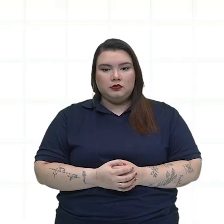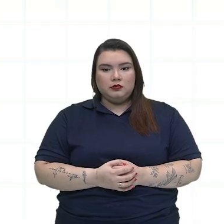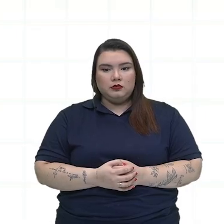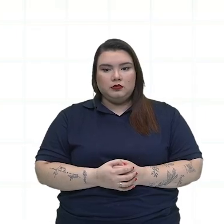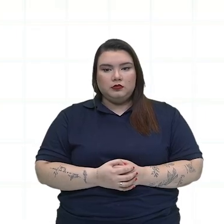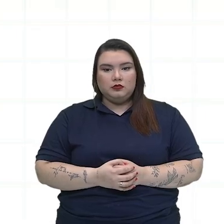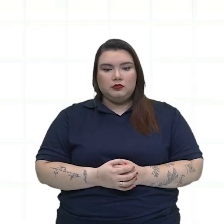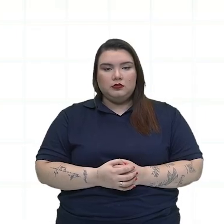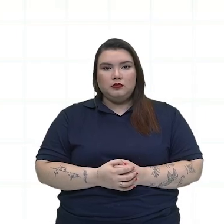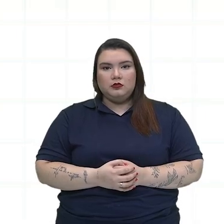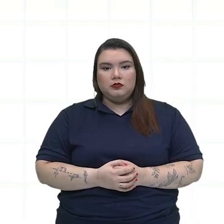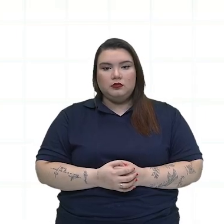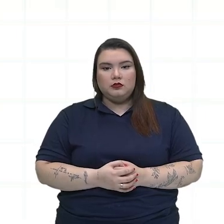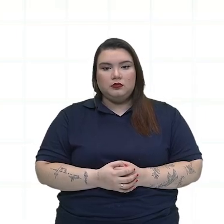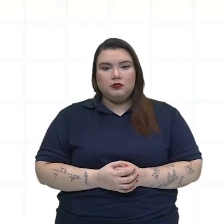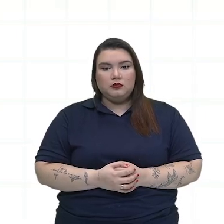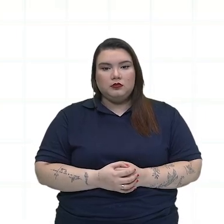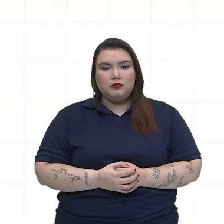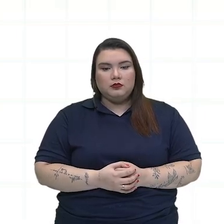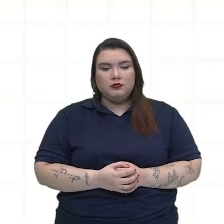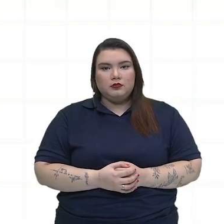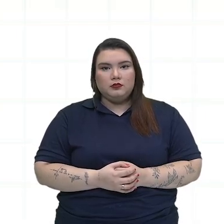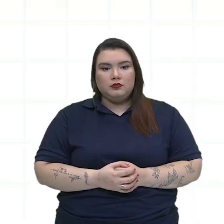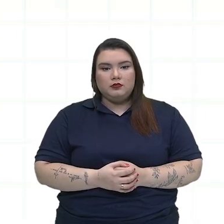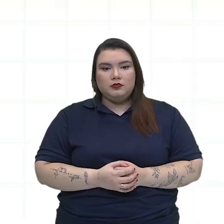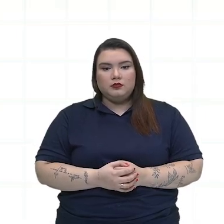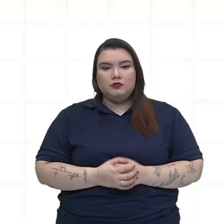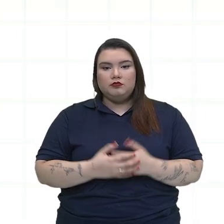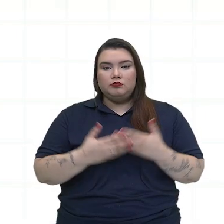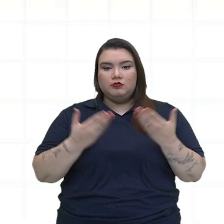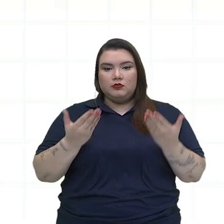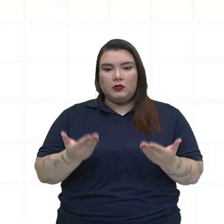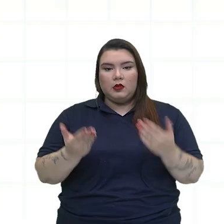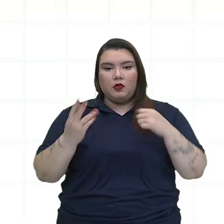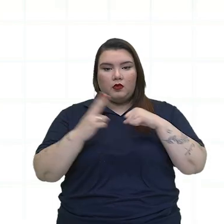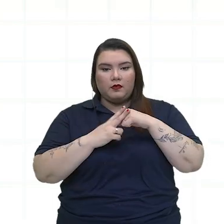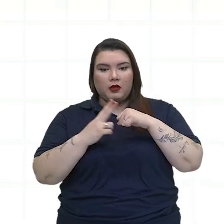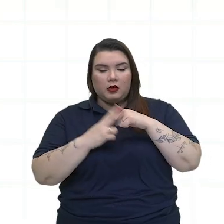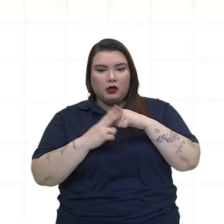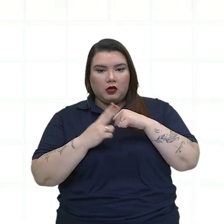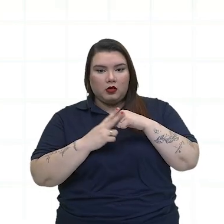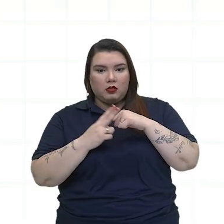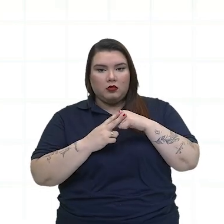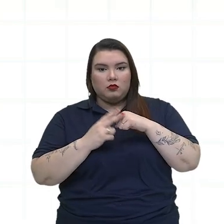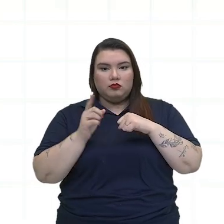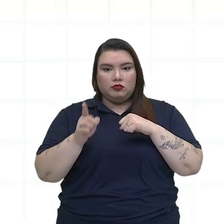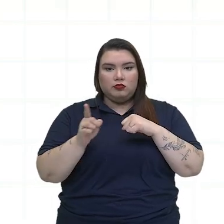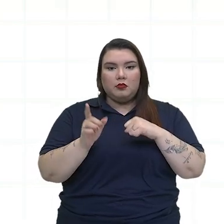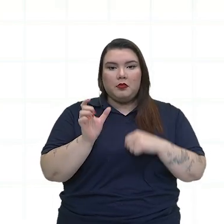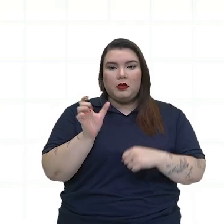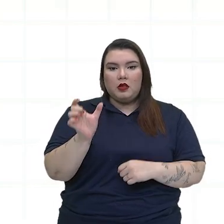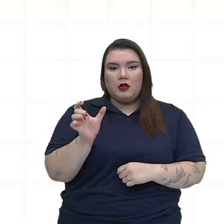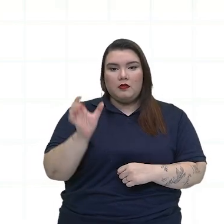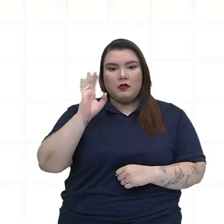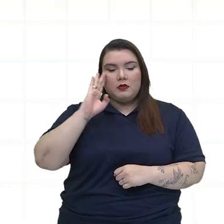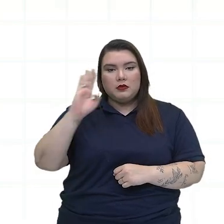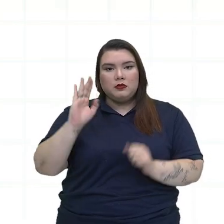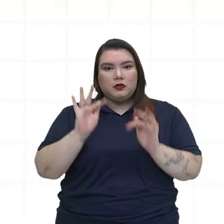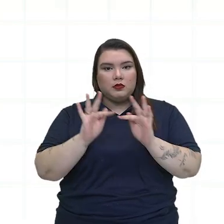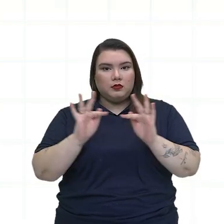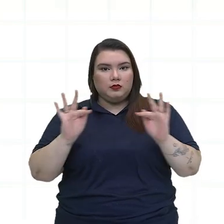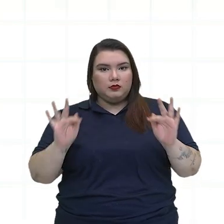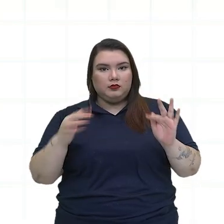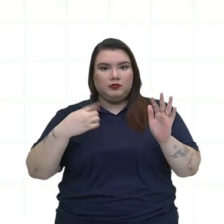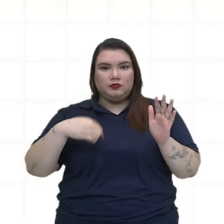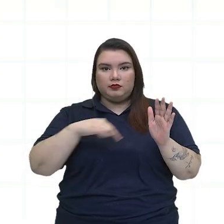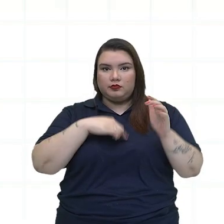subject is, what the subject is. Então, o verbo, essa parte central da frase, né,